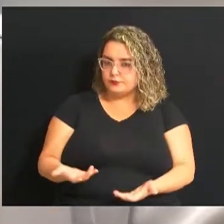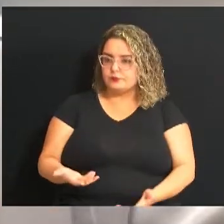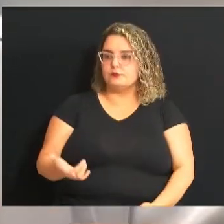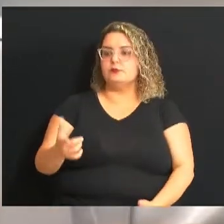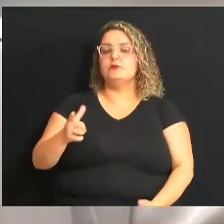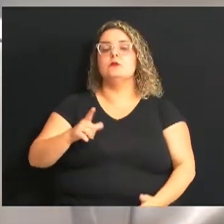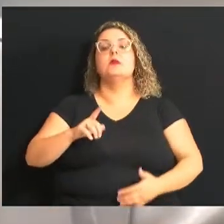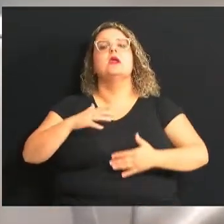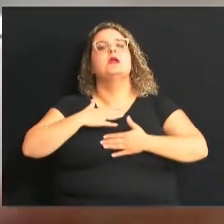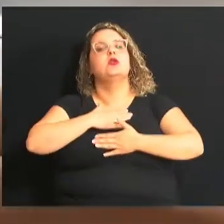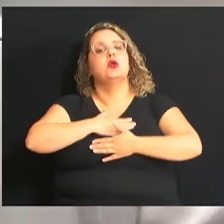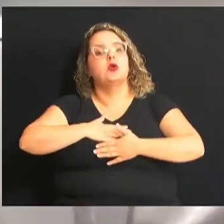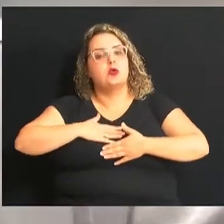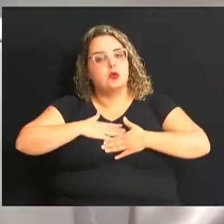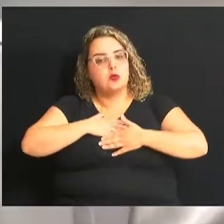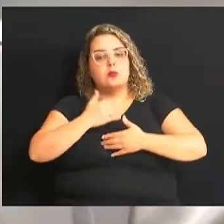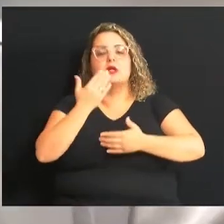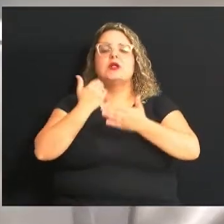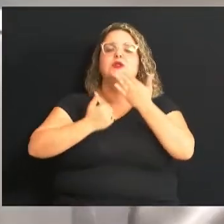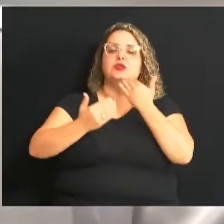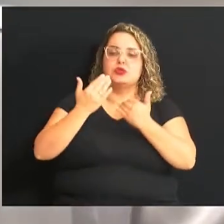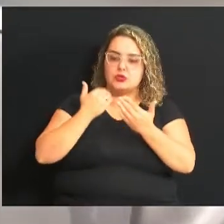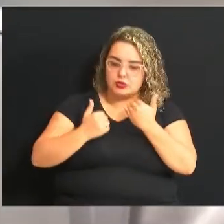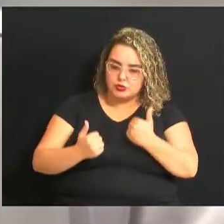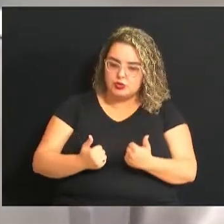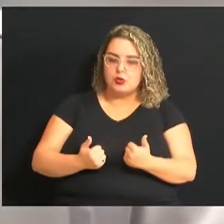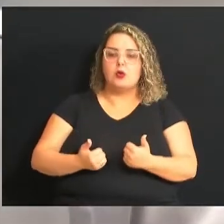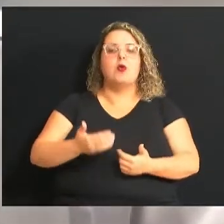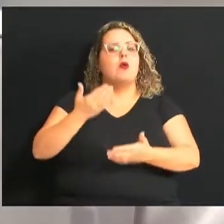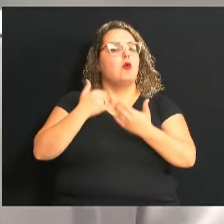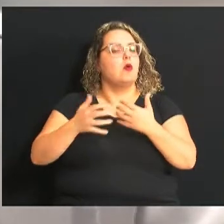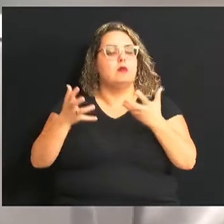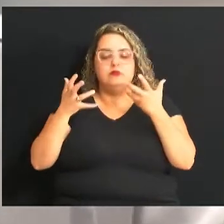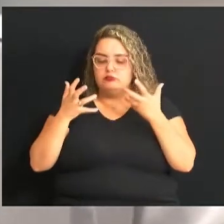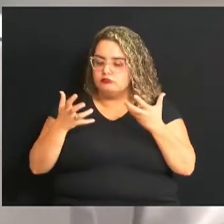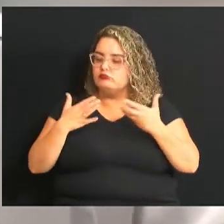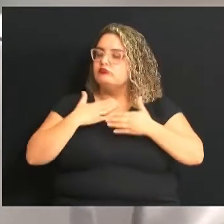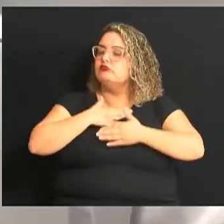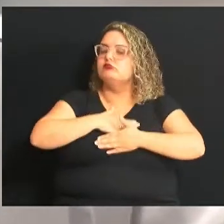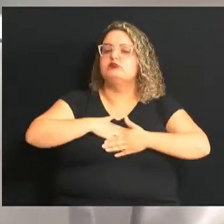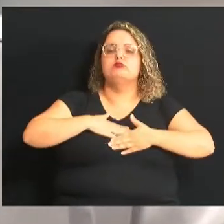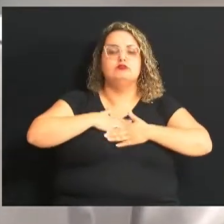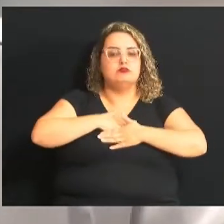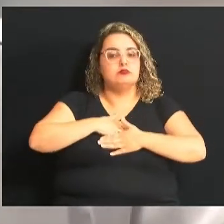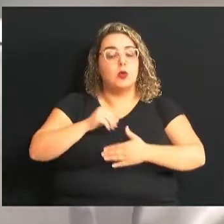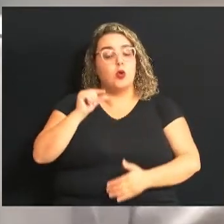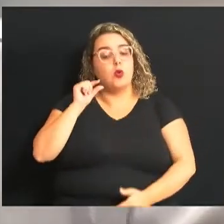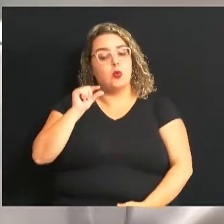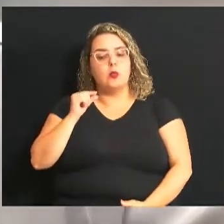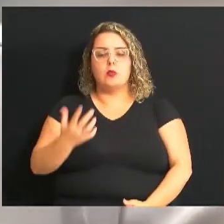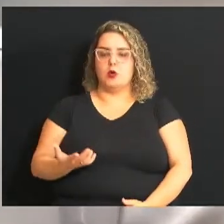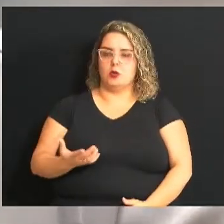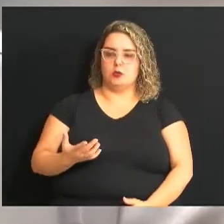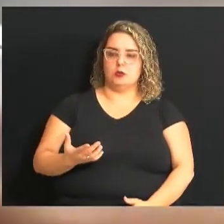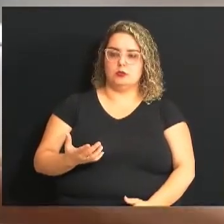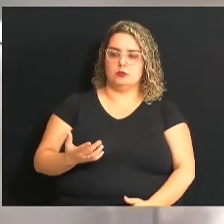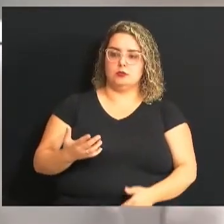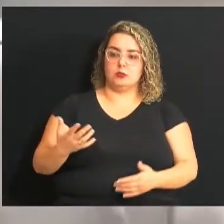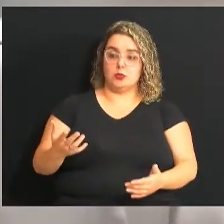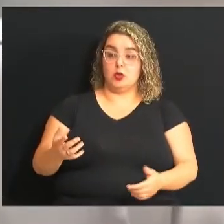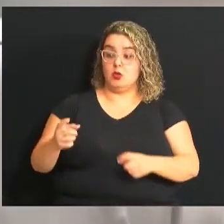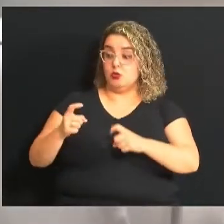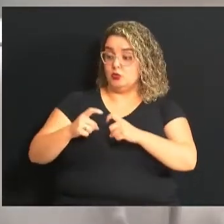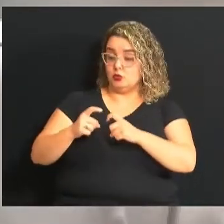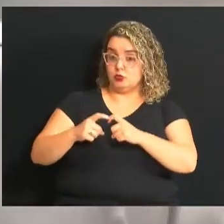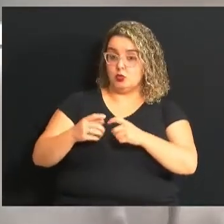prazer da alimentação, ele come aquilo que ele quer, ele está satisfeito com uma pequena porcentagem. Então, eles falam, doutor, hoje eu vou